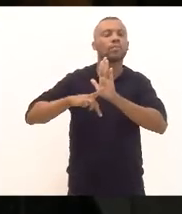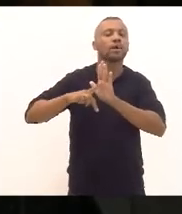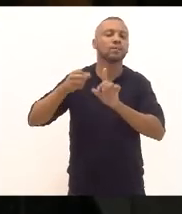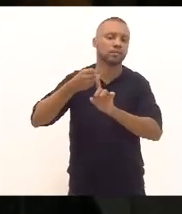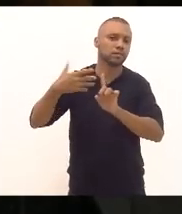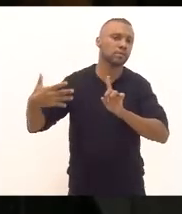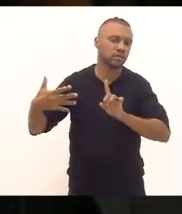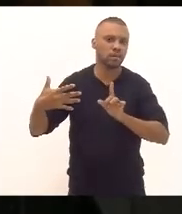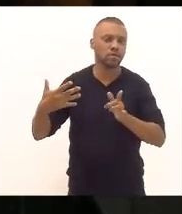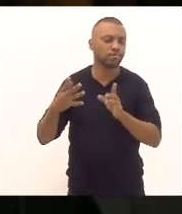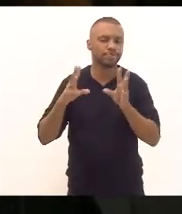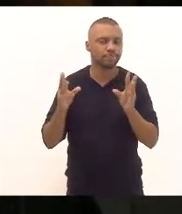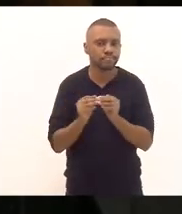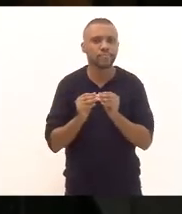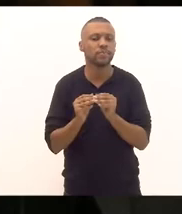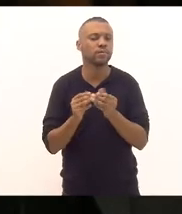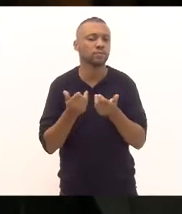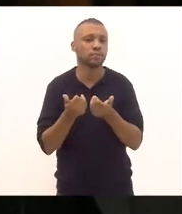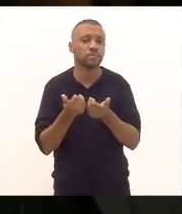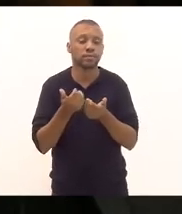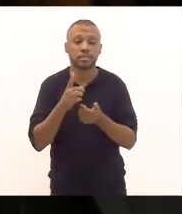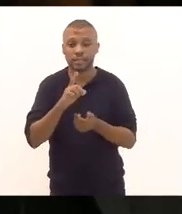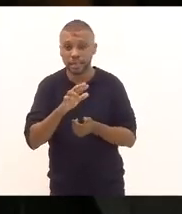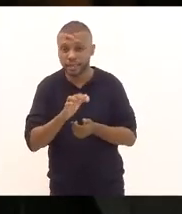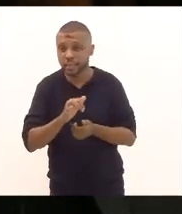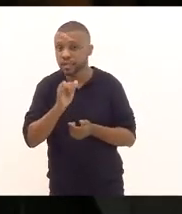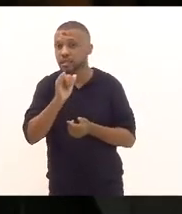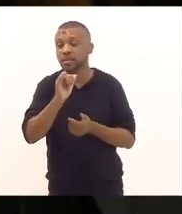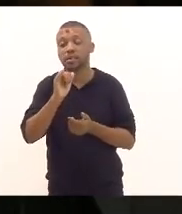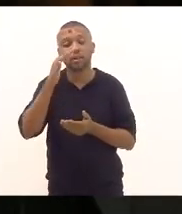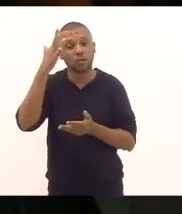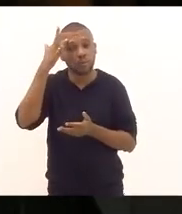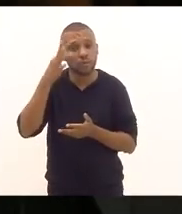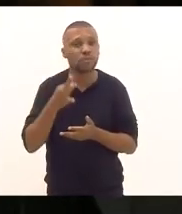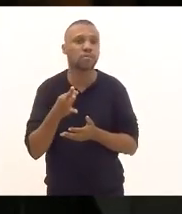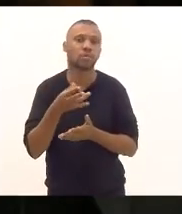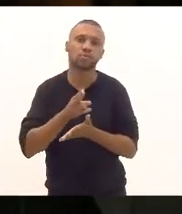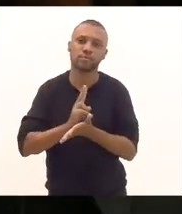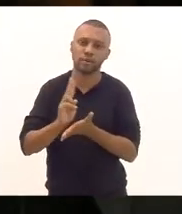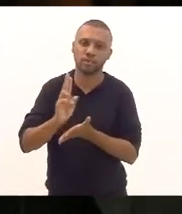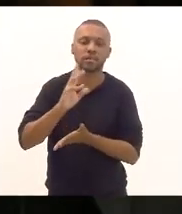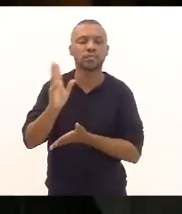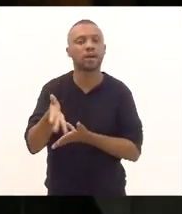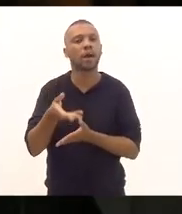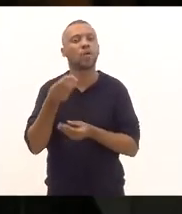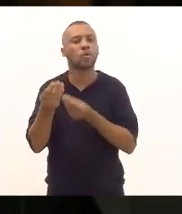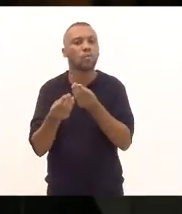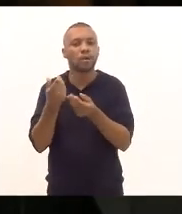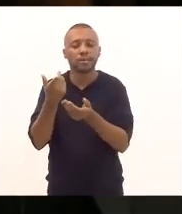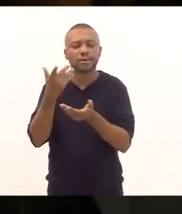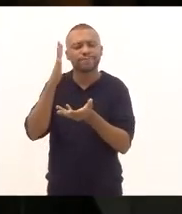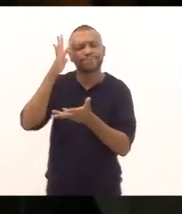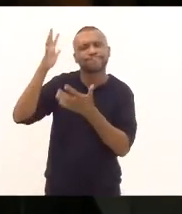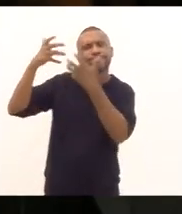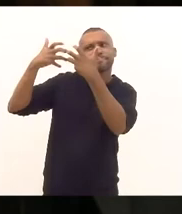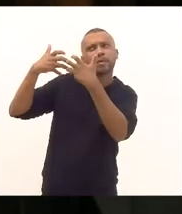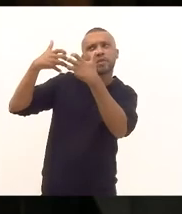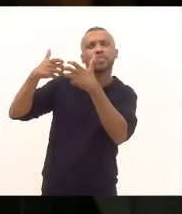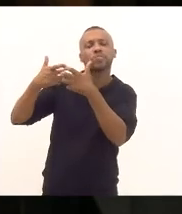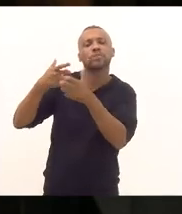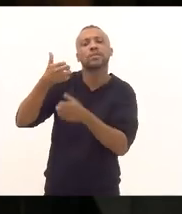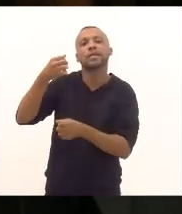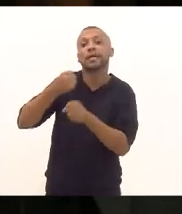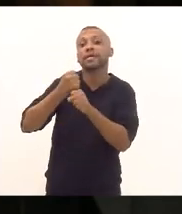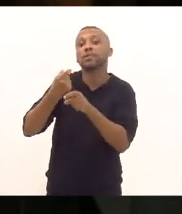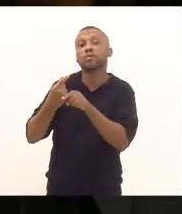enfim da se entende a universidade já como ele tinha concebido décadas Antes quando